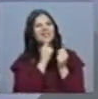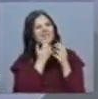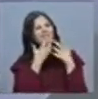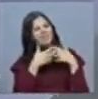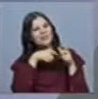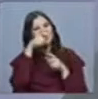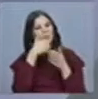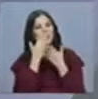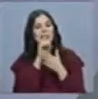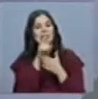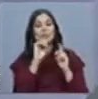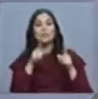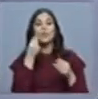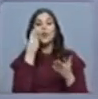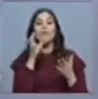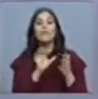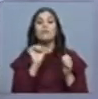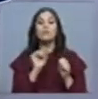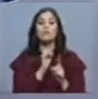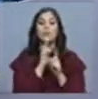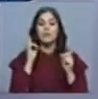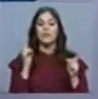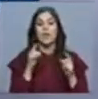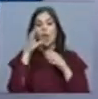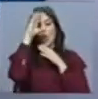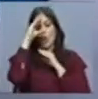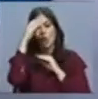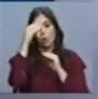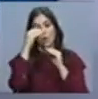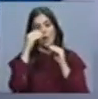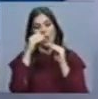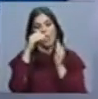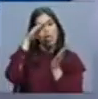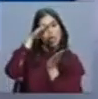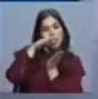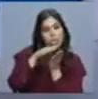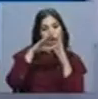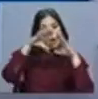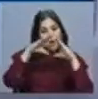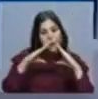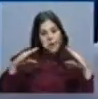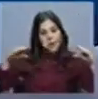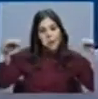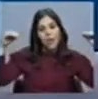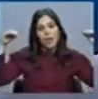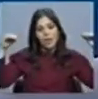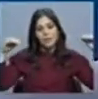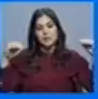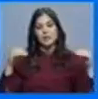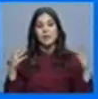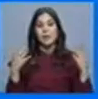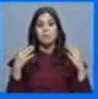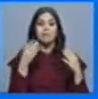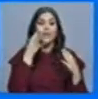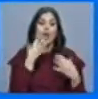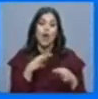astrónomos. E vamos começar precisamente por essa forma, porque a Lua é achatada nos polos e é mais larga ao longo do seu equador, típico